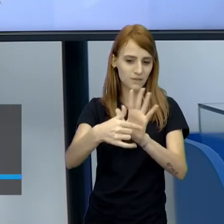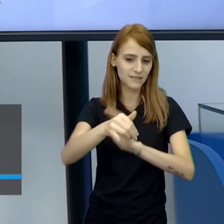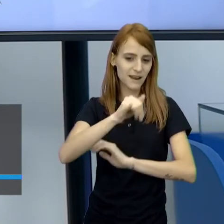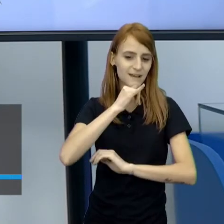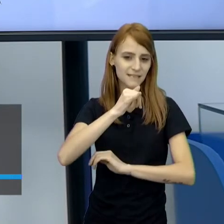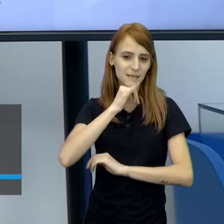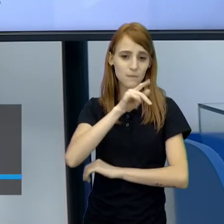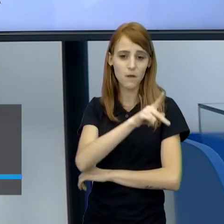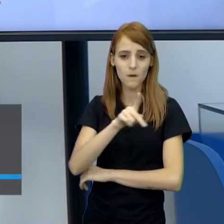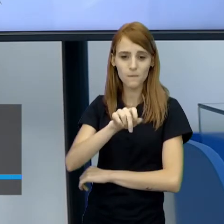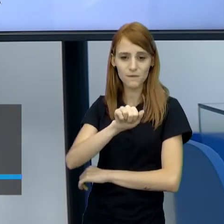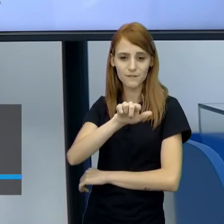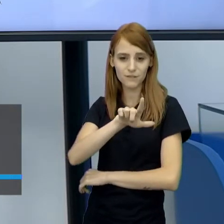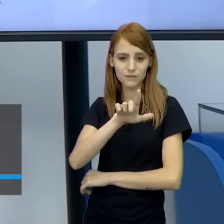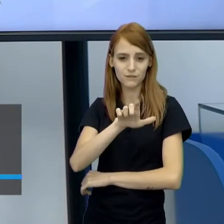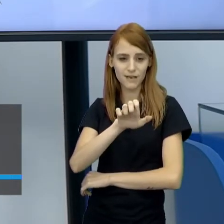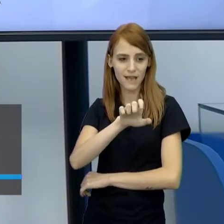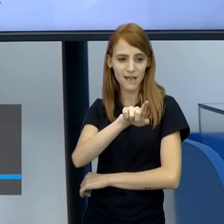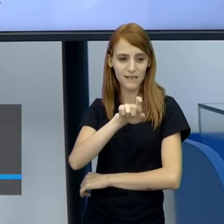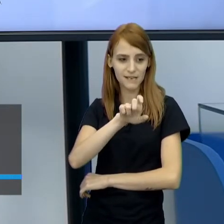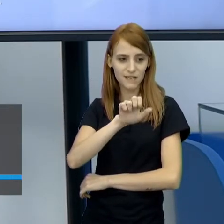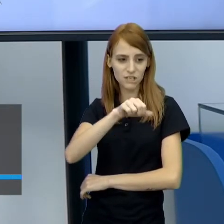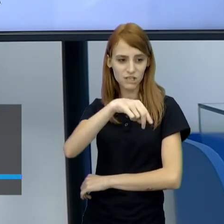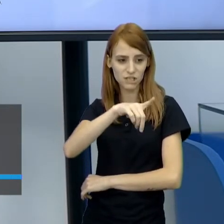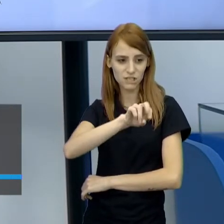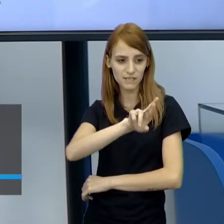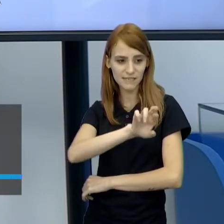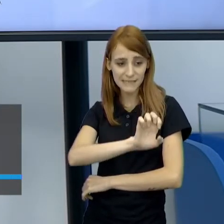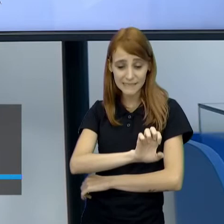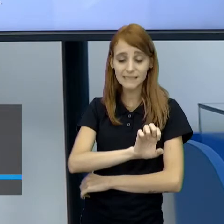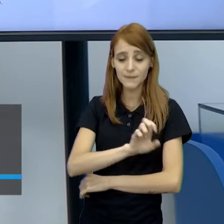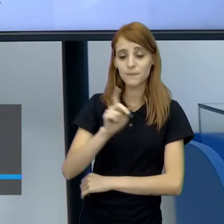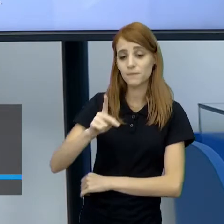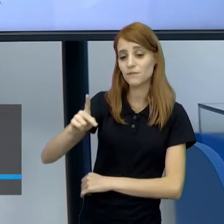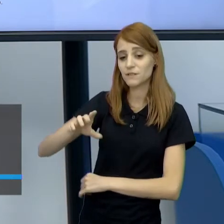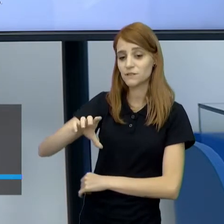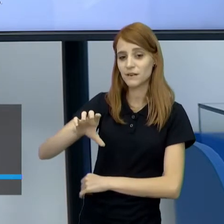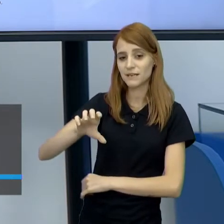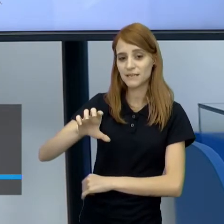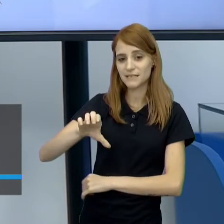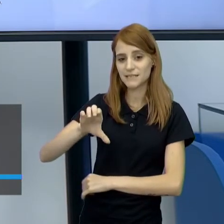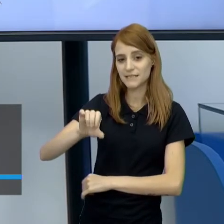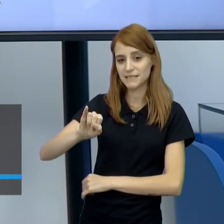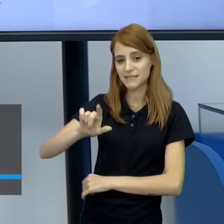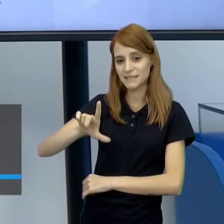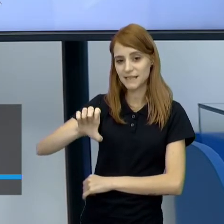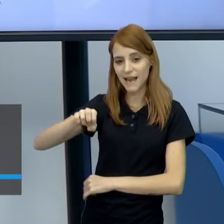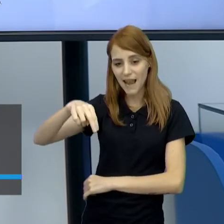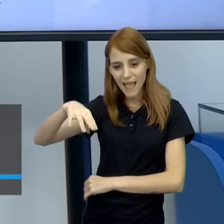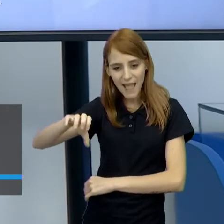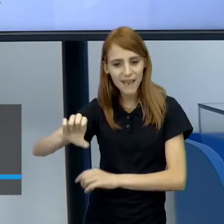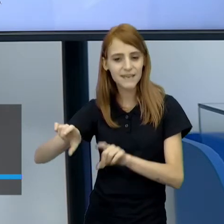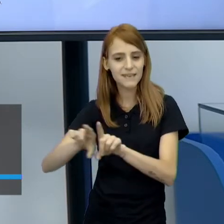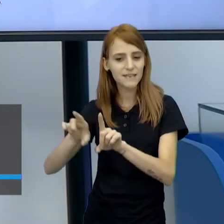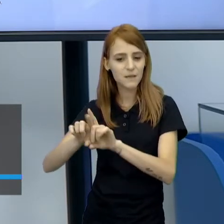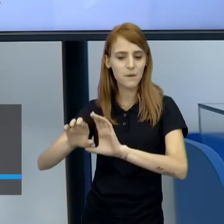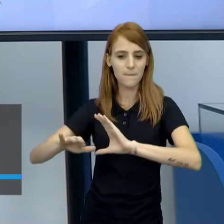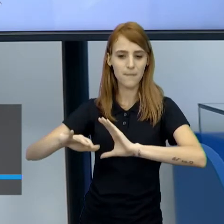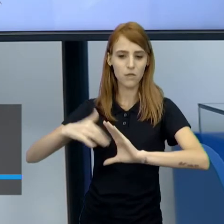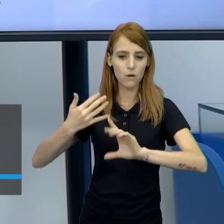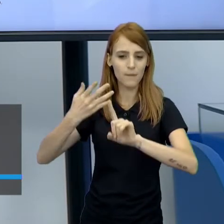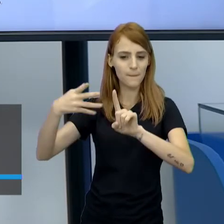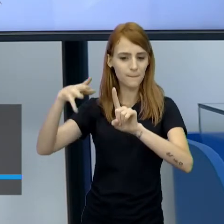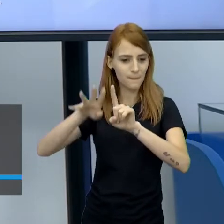professor Alexandre, ou a gente pode fazer até a minha. A professora Silene veio aqui também, ela já colocou aí o orçamento da casa dela, ela tem